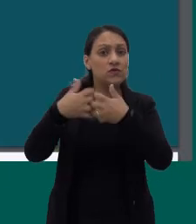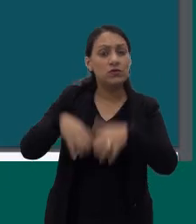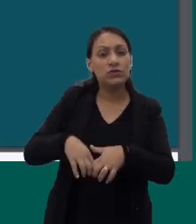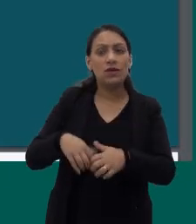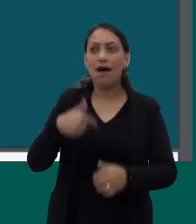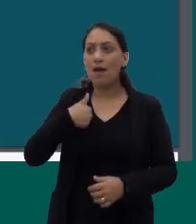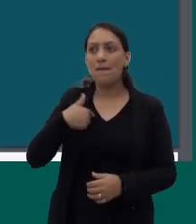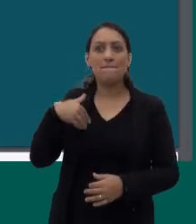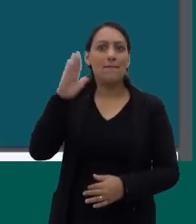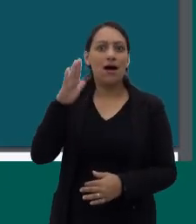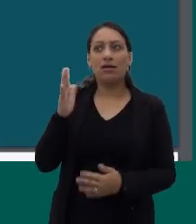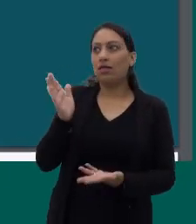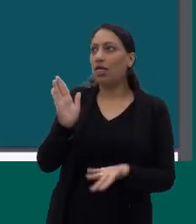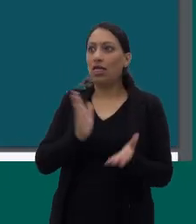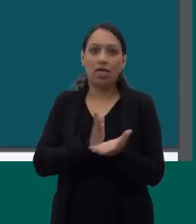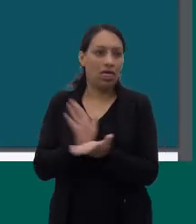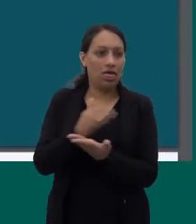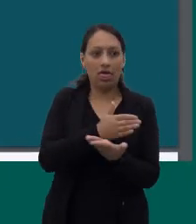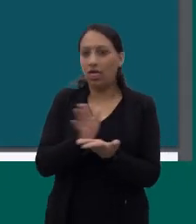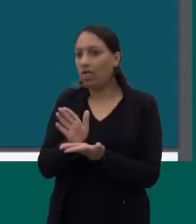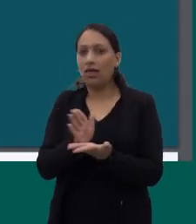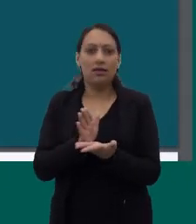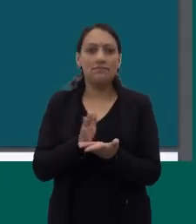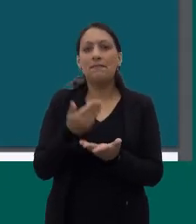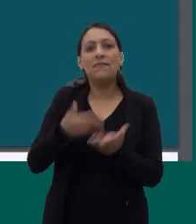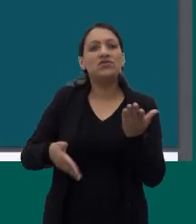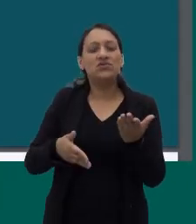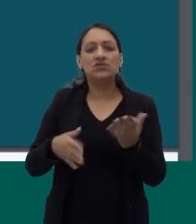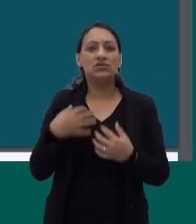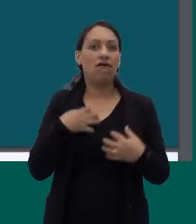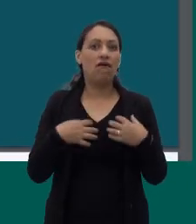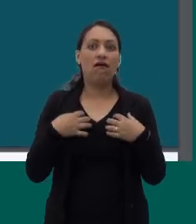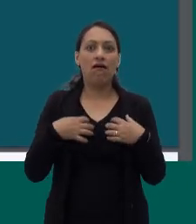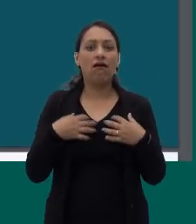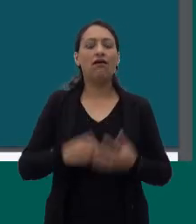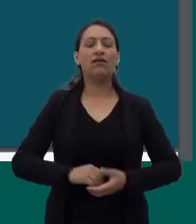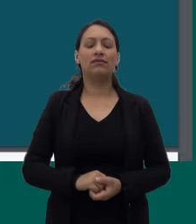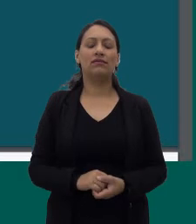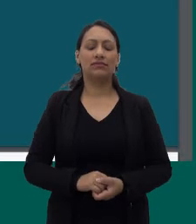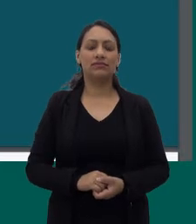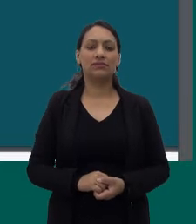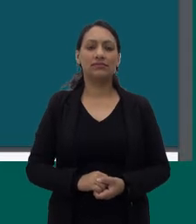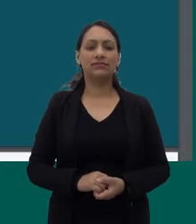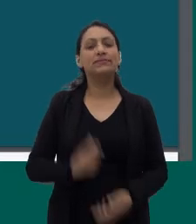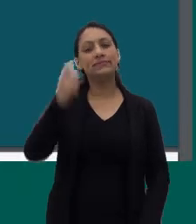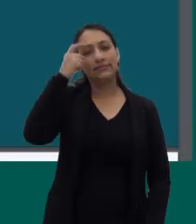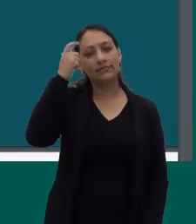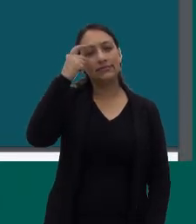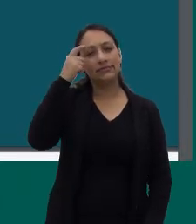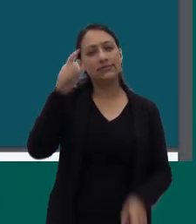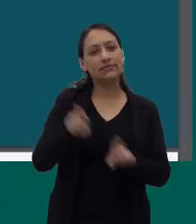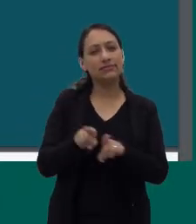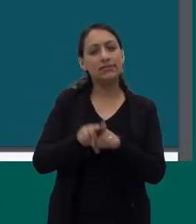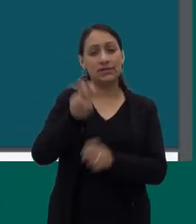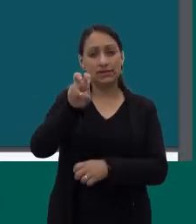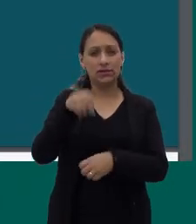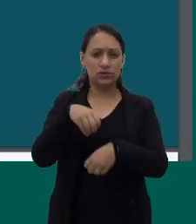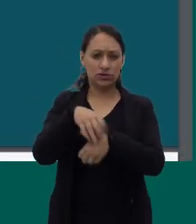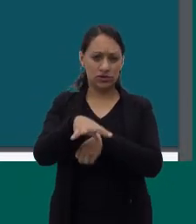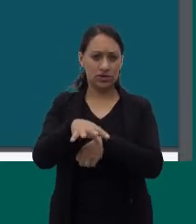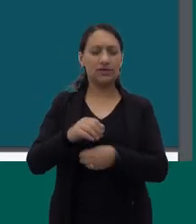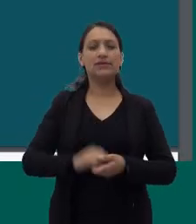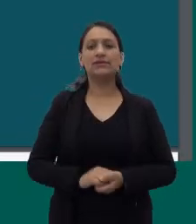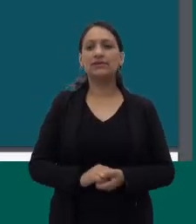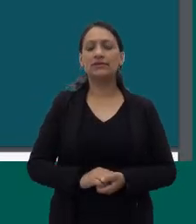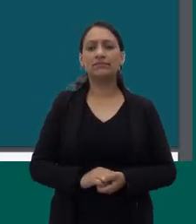perdido ainda. Mais desespero vem, né? fiquei pensando nessas 5 dicas, assim, que não é por